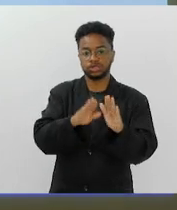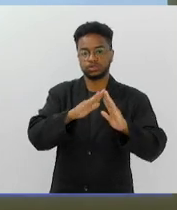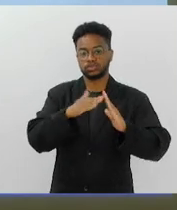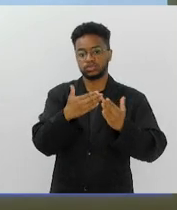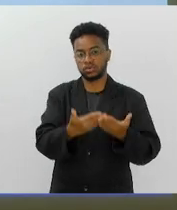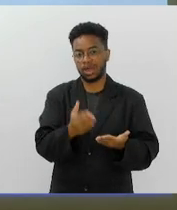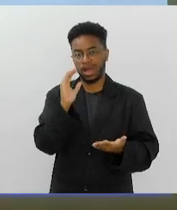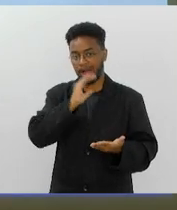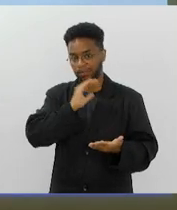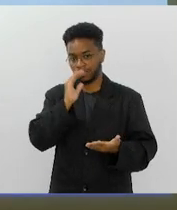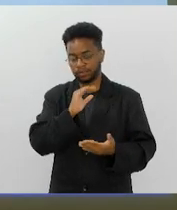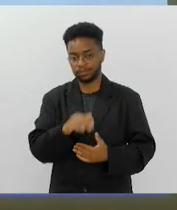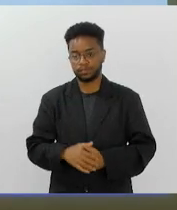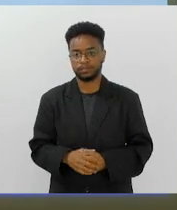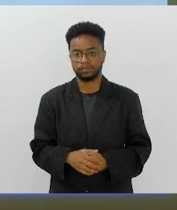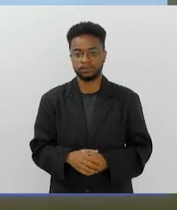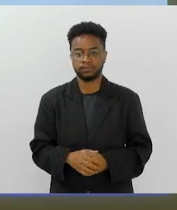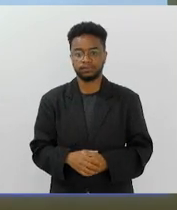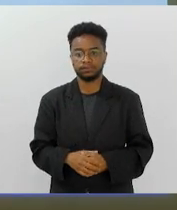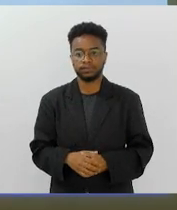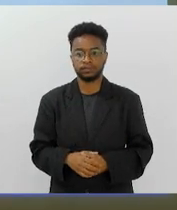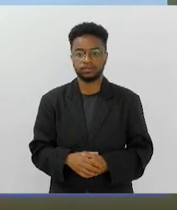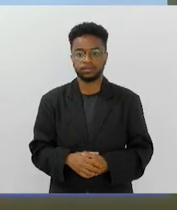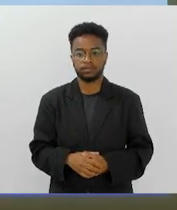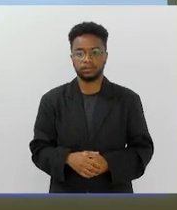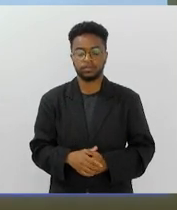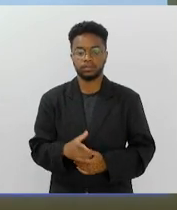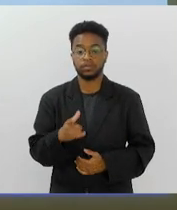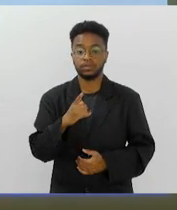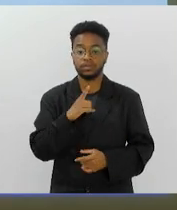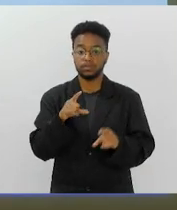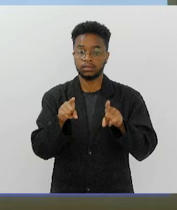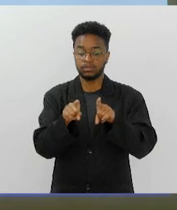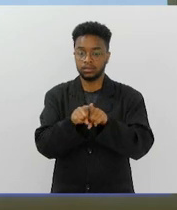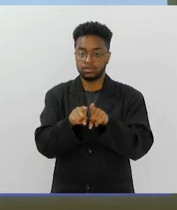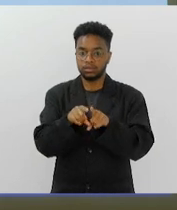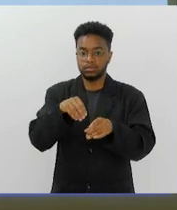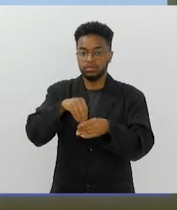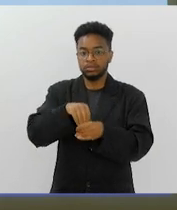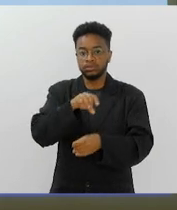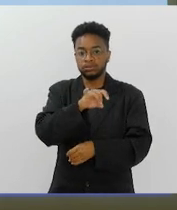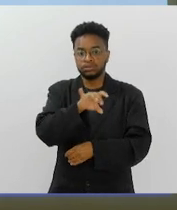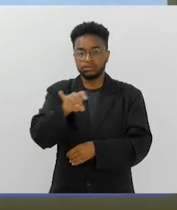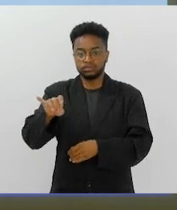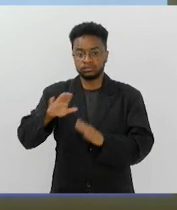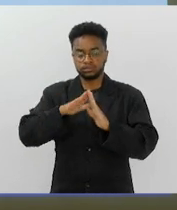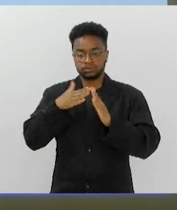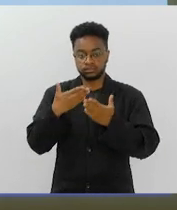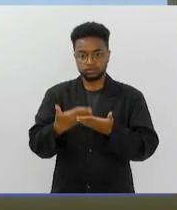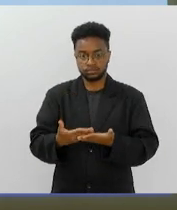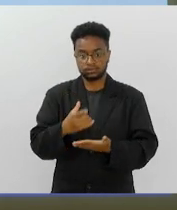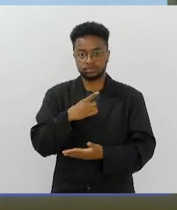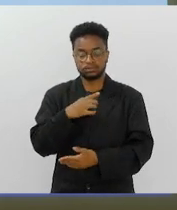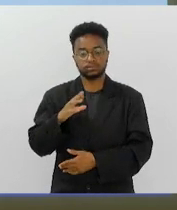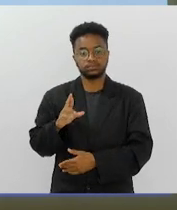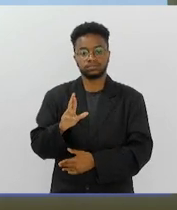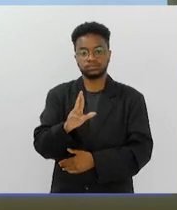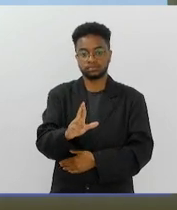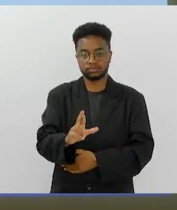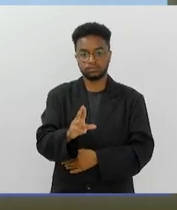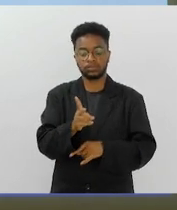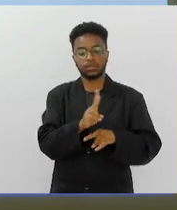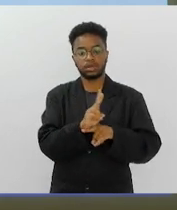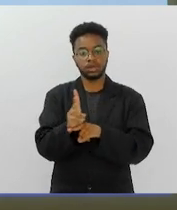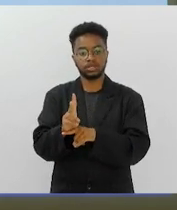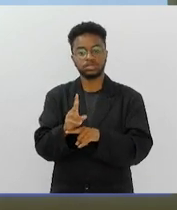bem rapidamente. Nós temos também em cada escola uma representação de monitor de